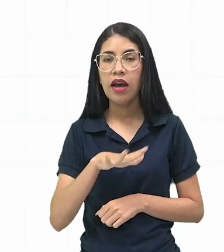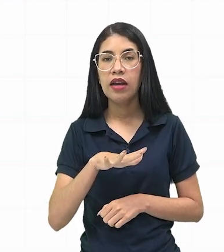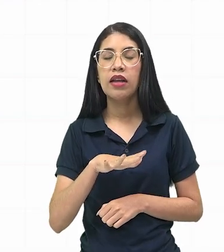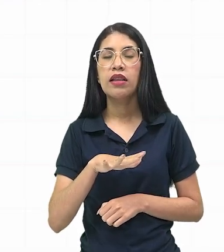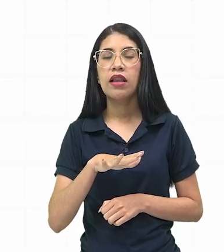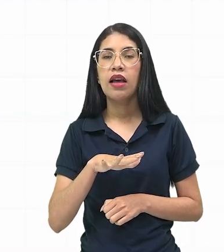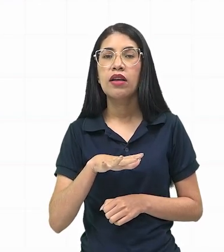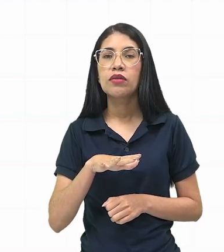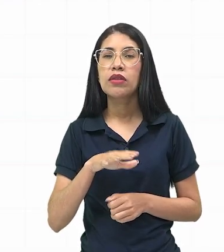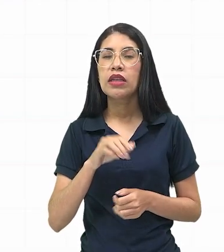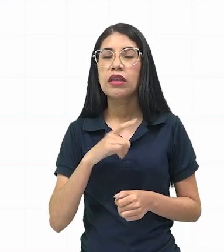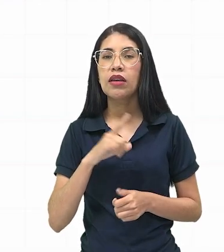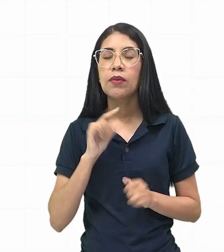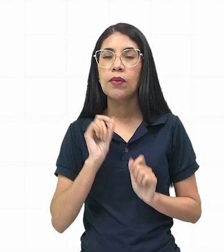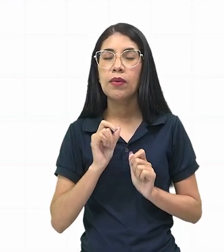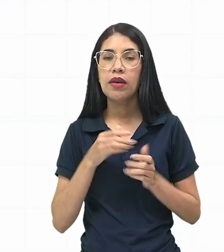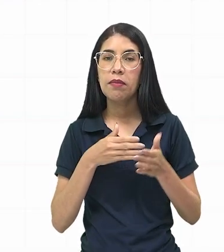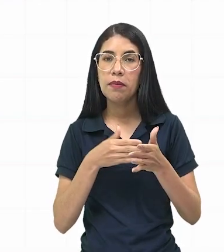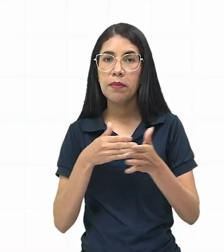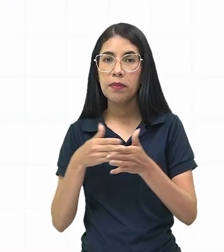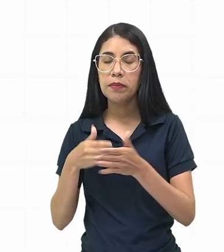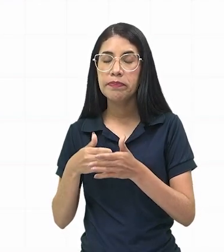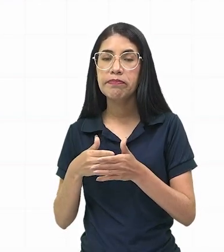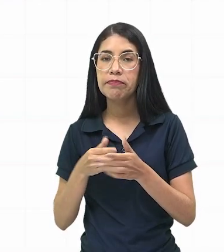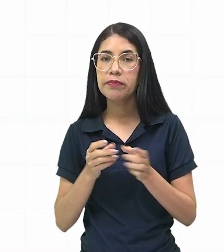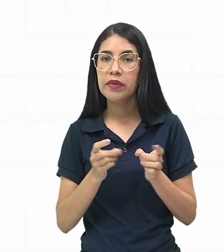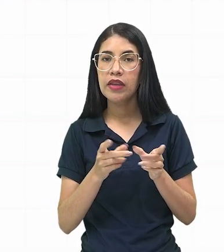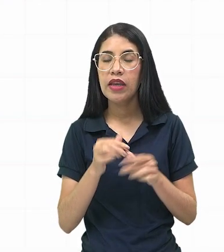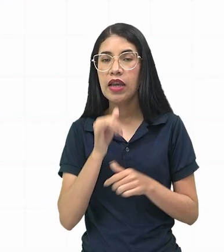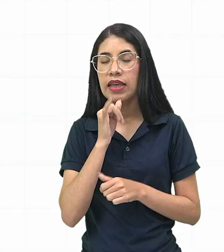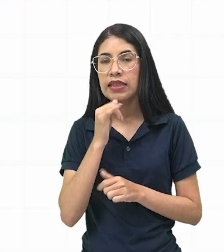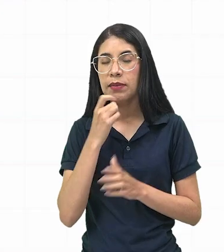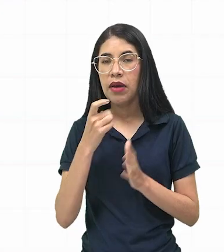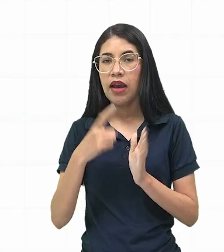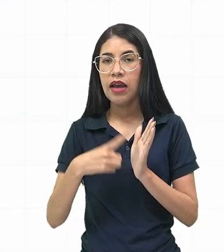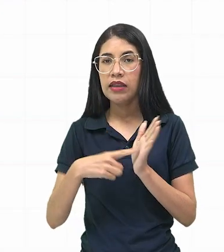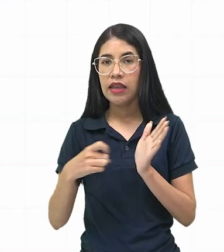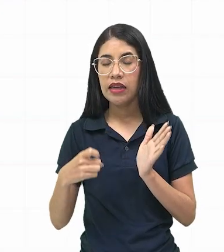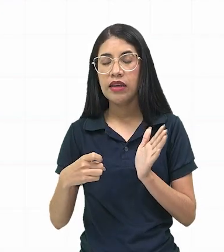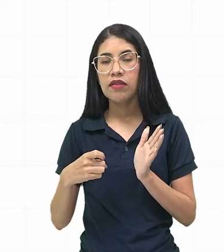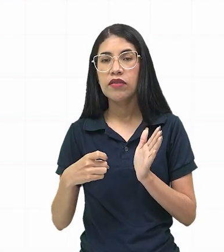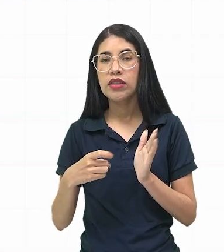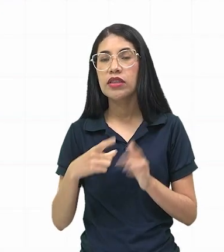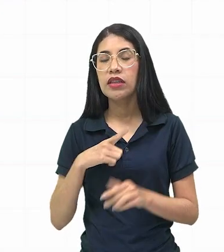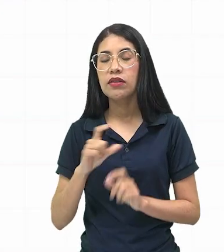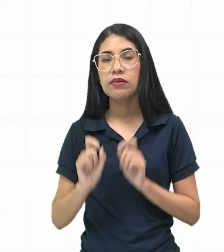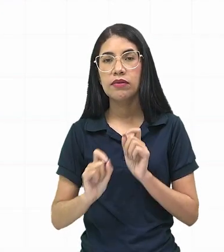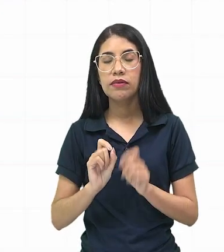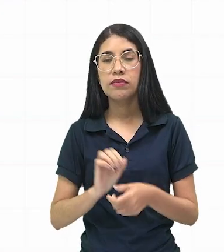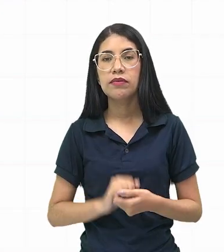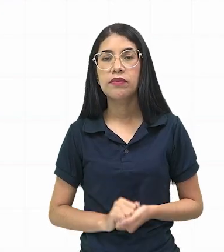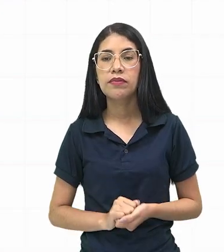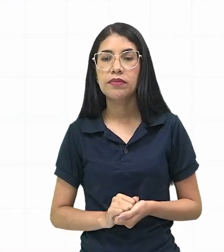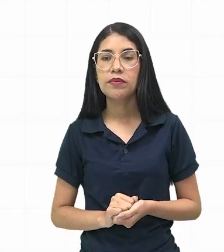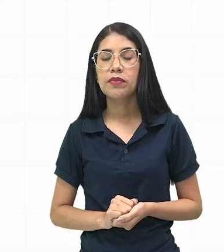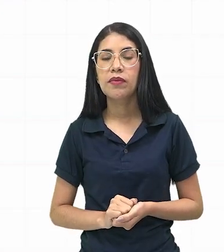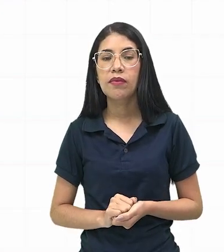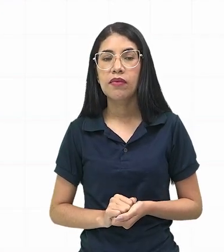geográfica onde as barreiras comerciais, tais como as tarifas alfandegárias, elas